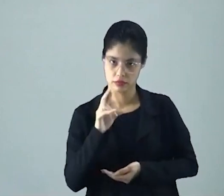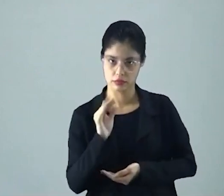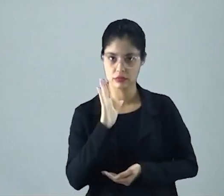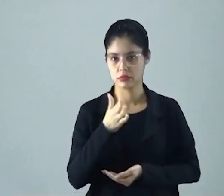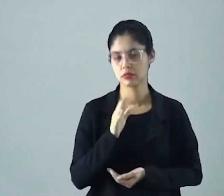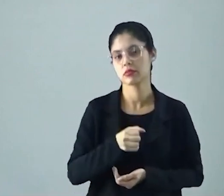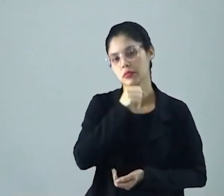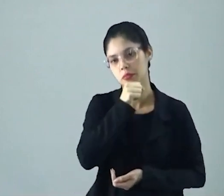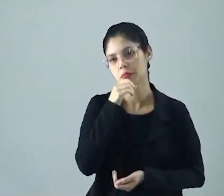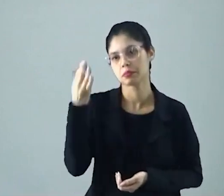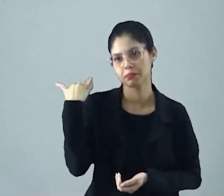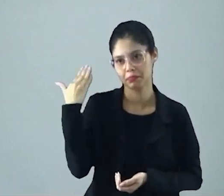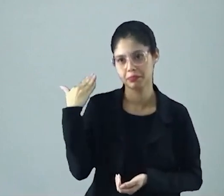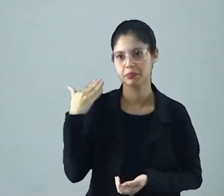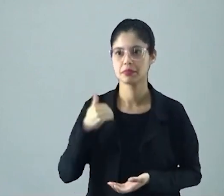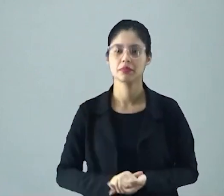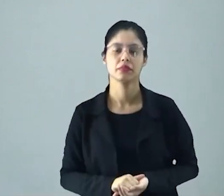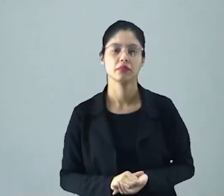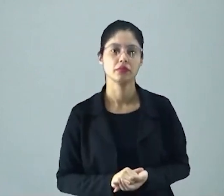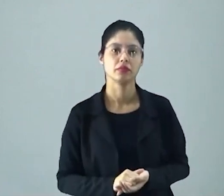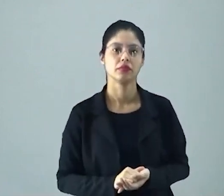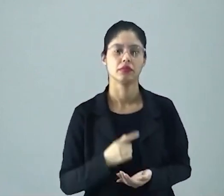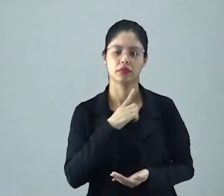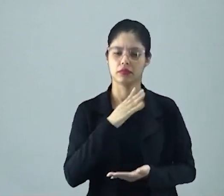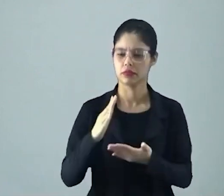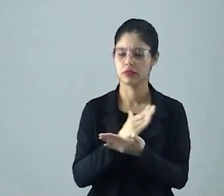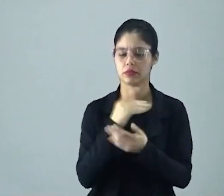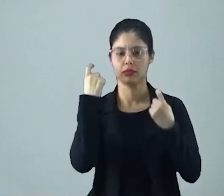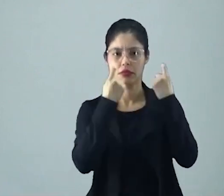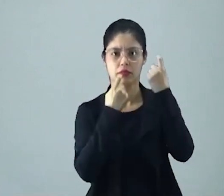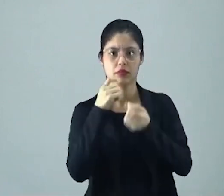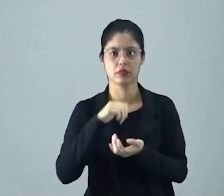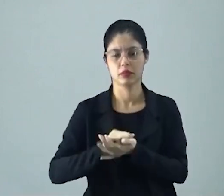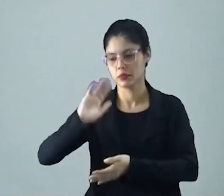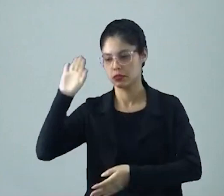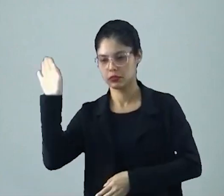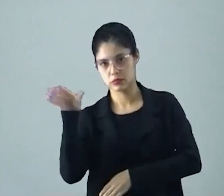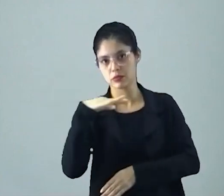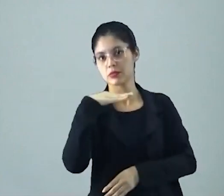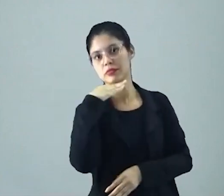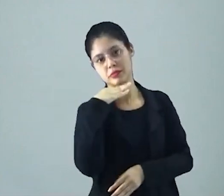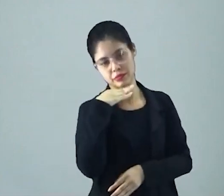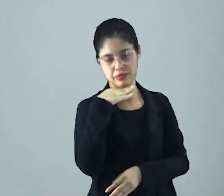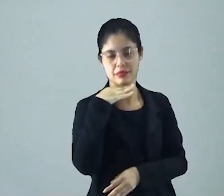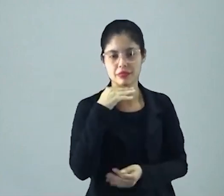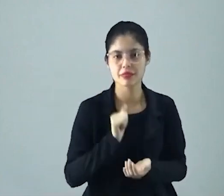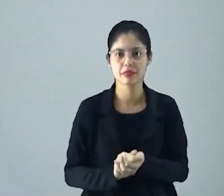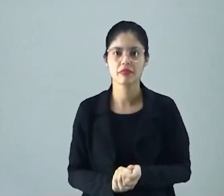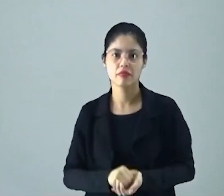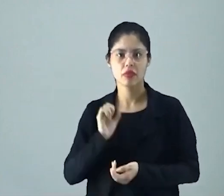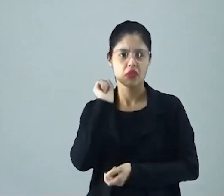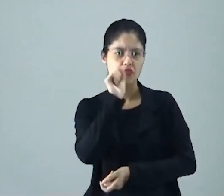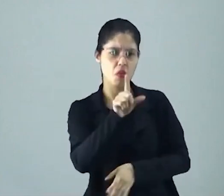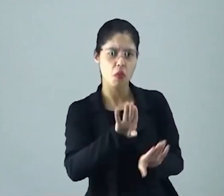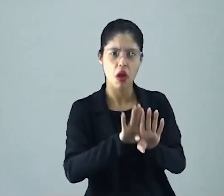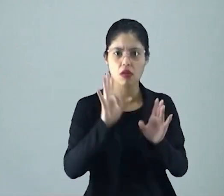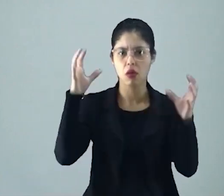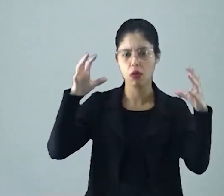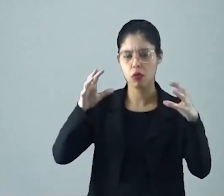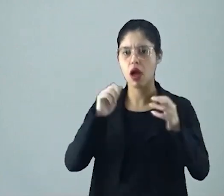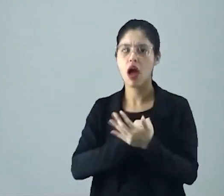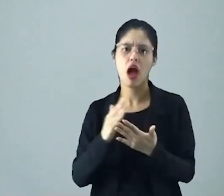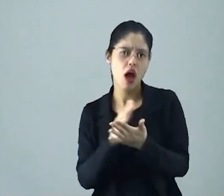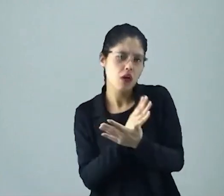já é antigo para nós, né? Certo? Então temos algumas expressões como mademoiselle, como tira o cavalo da